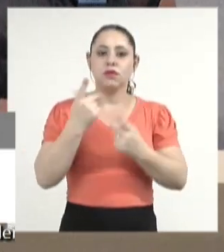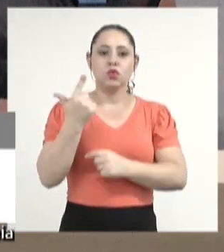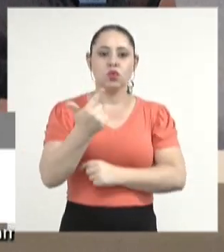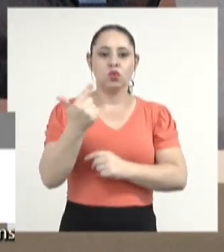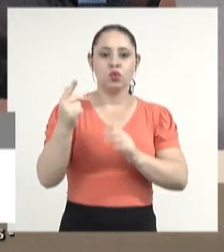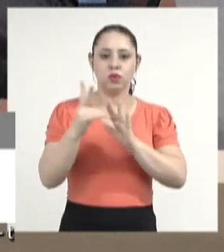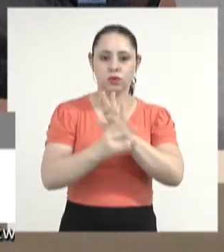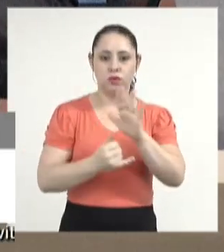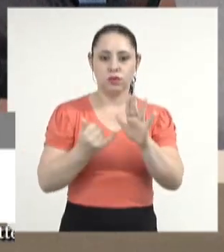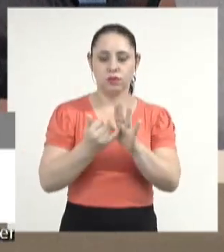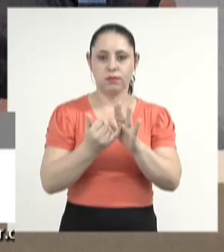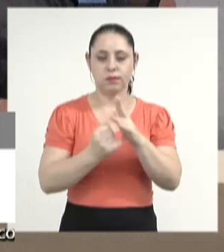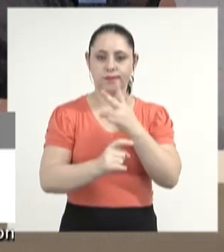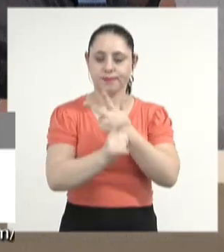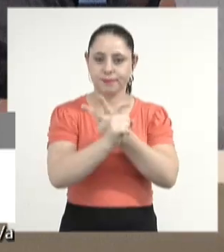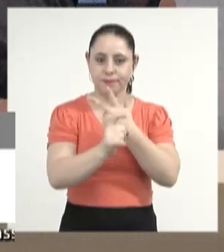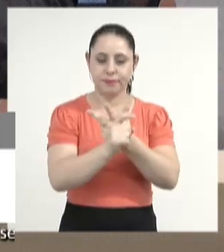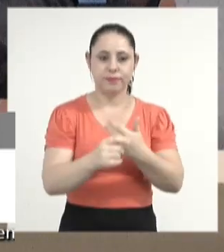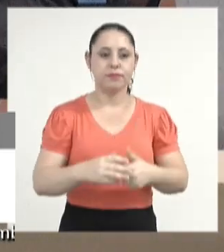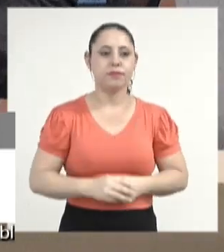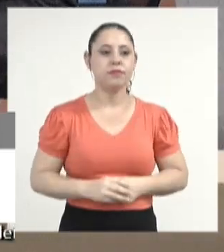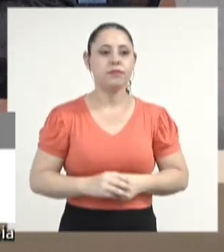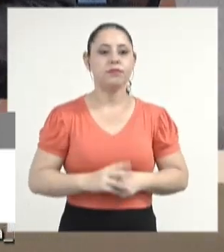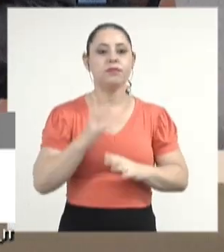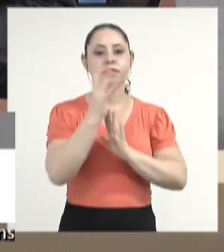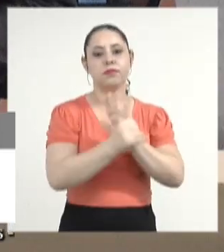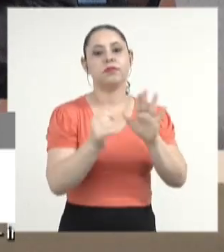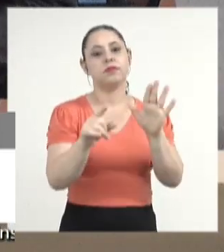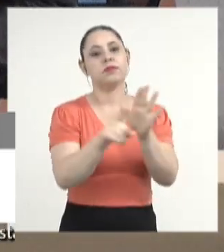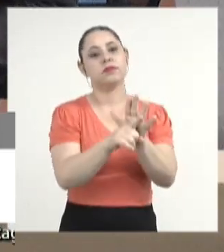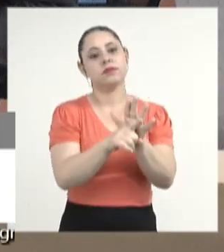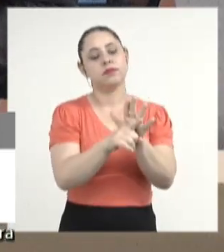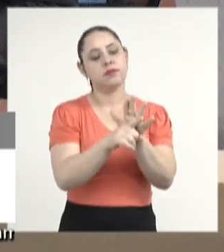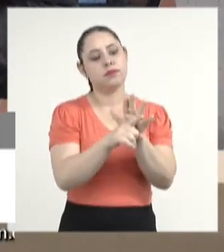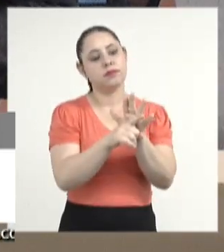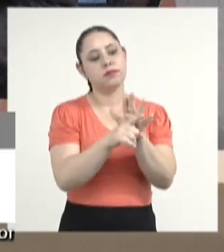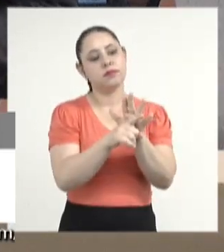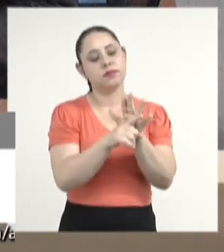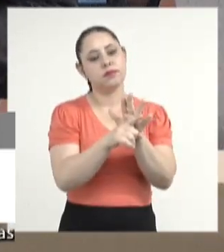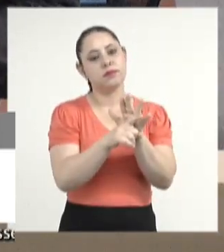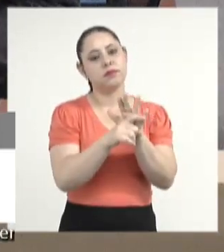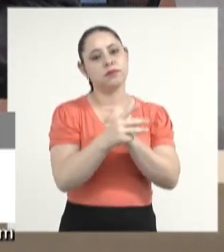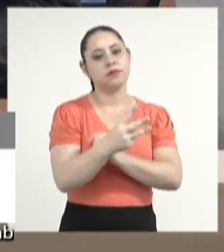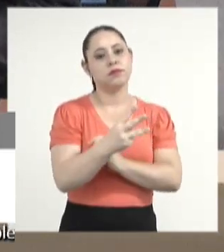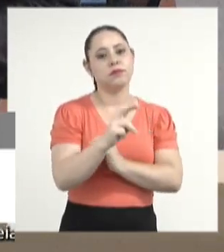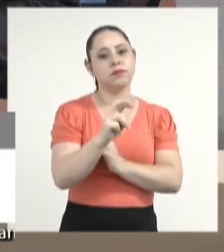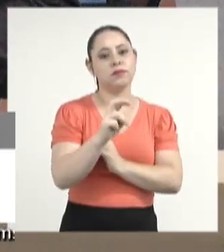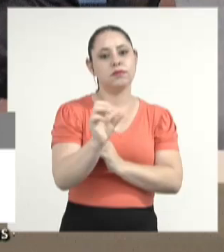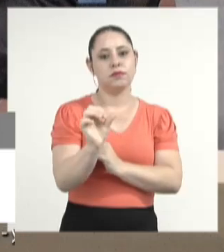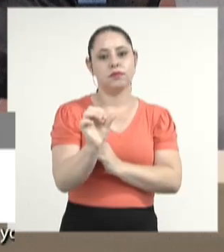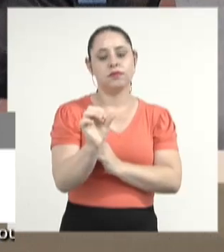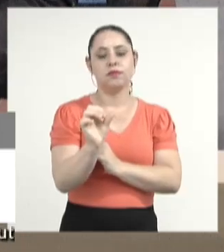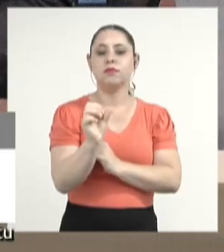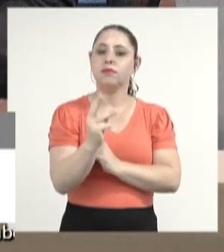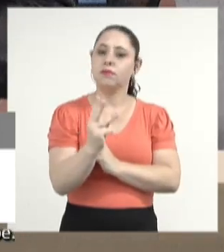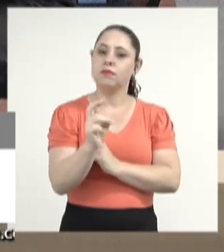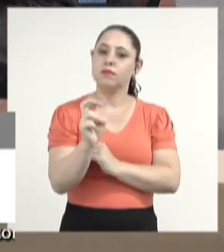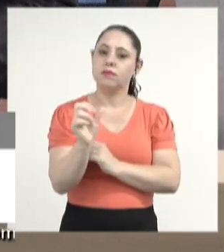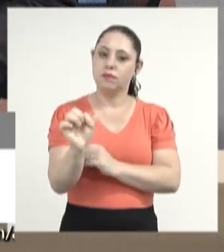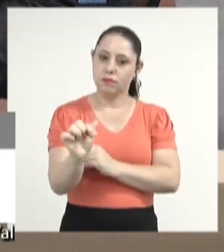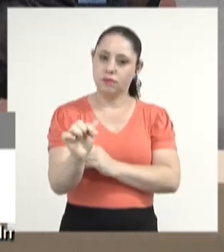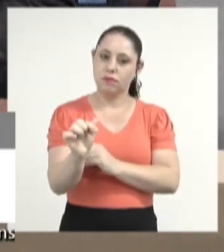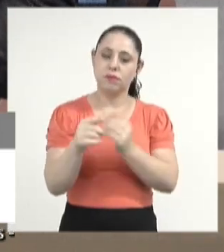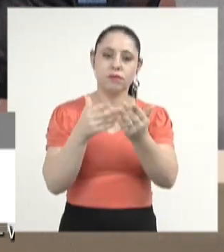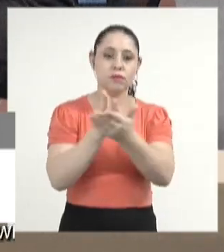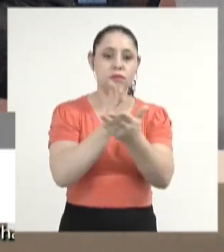dois projetos do Poder Executivo, o projeto de lei de número 356 e